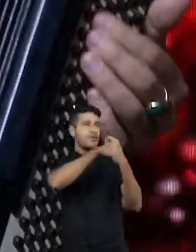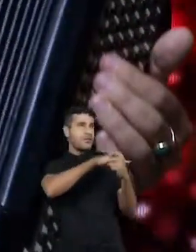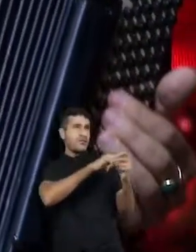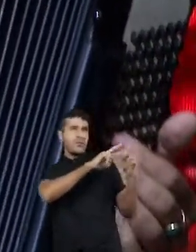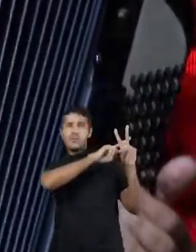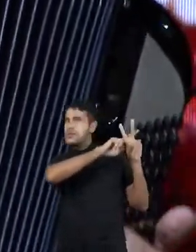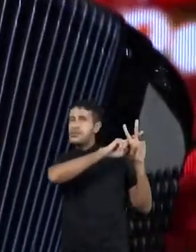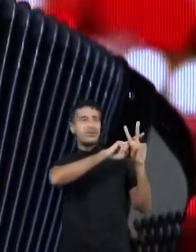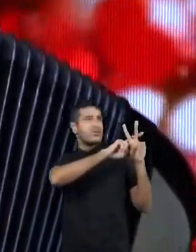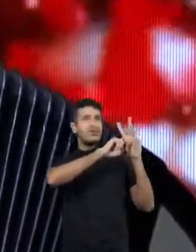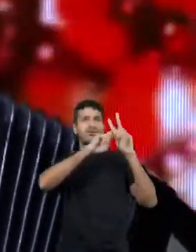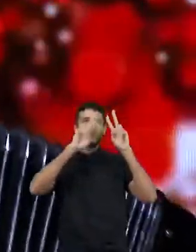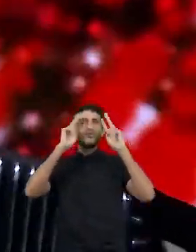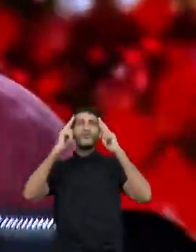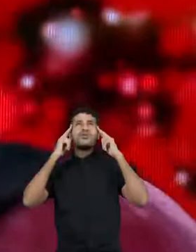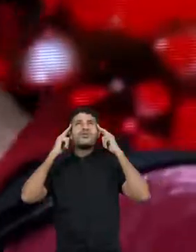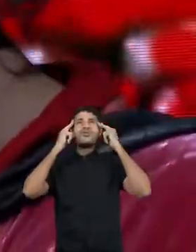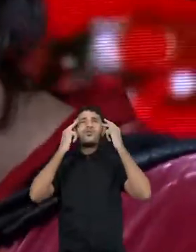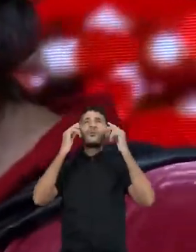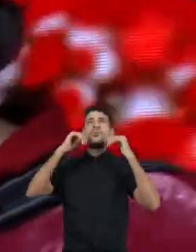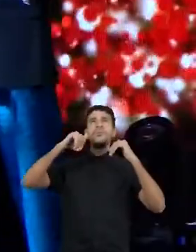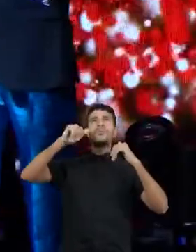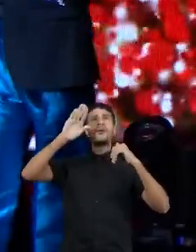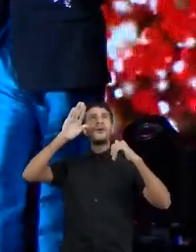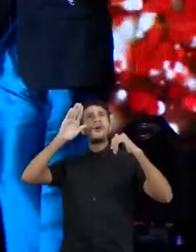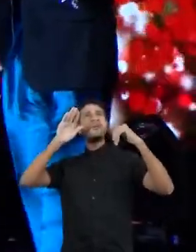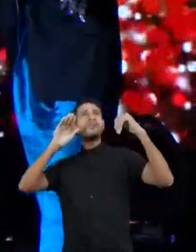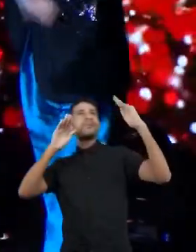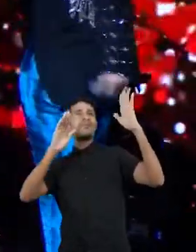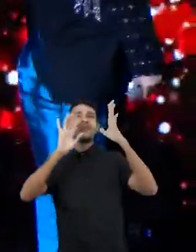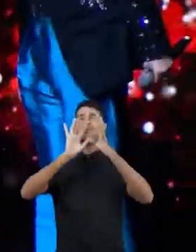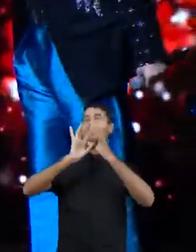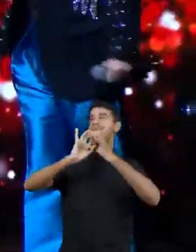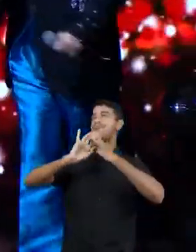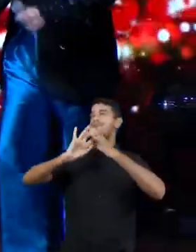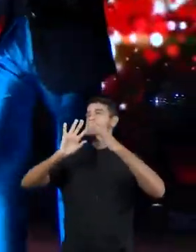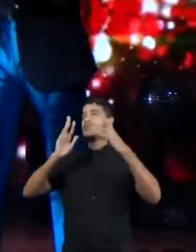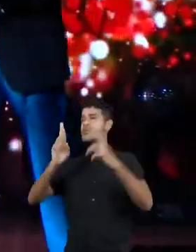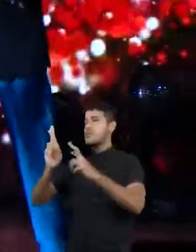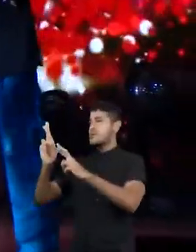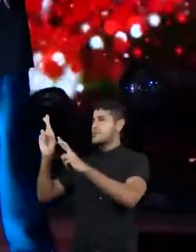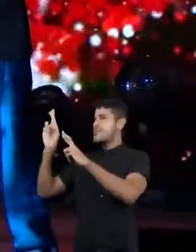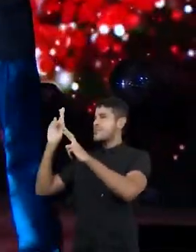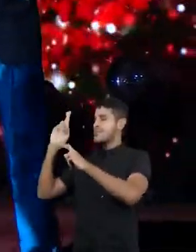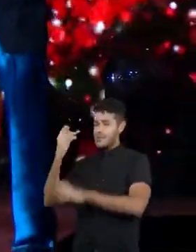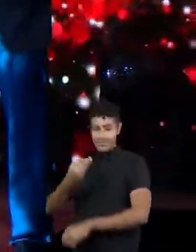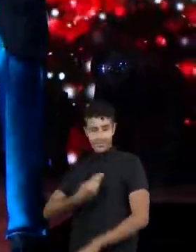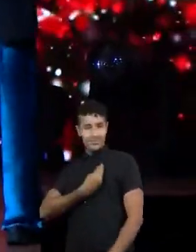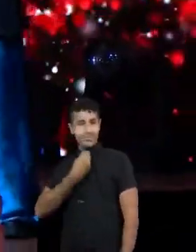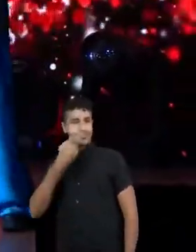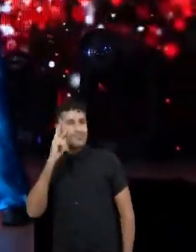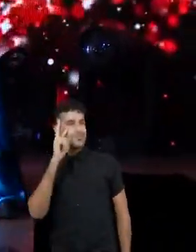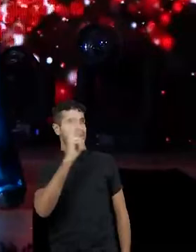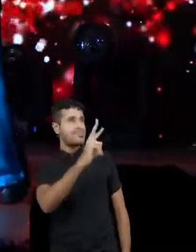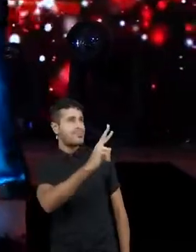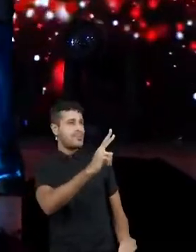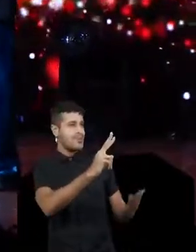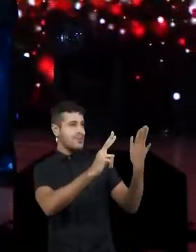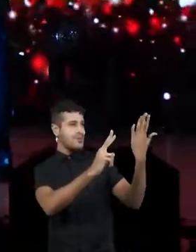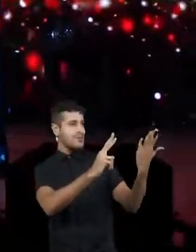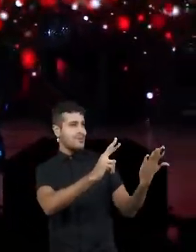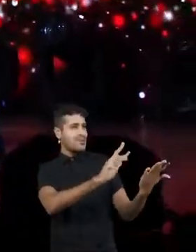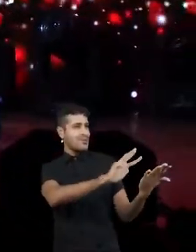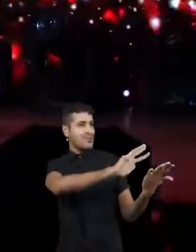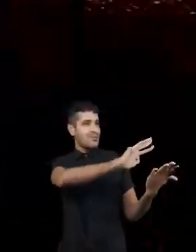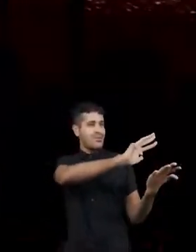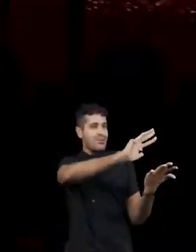mais livre. Acesa a esperança vive. Olha a luna lá. Chama, chama que o